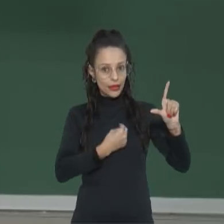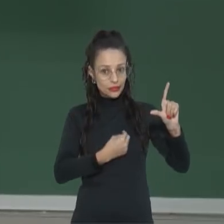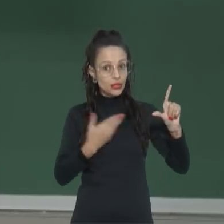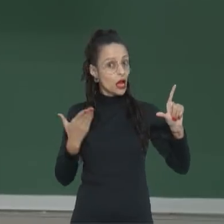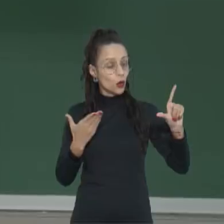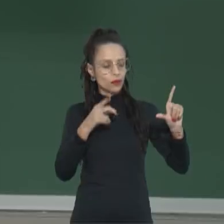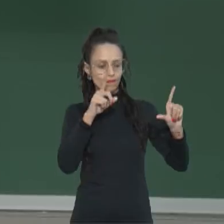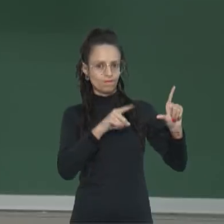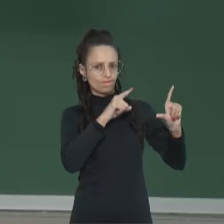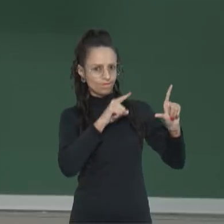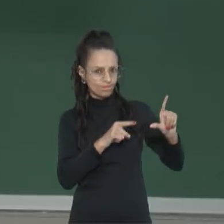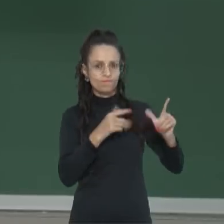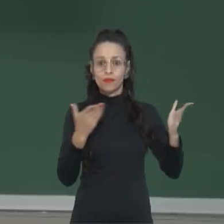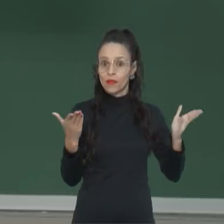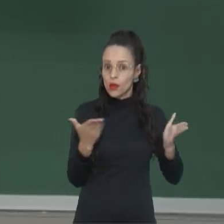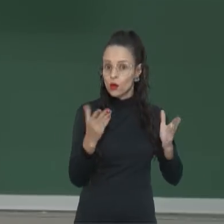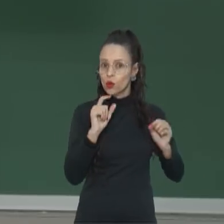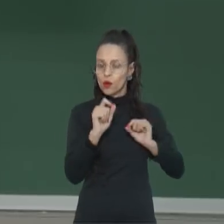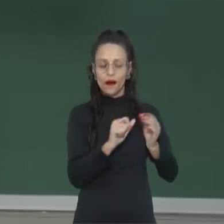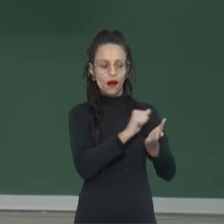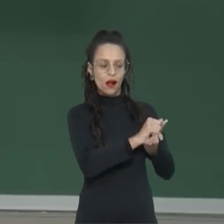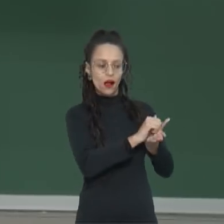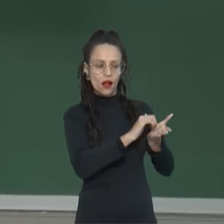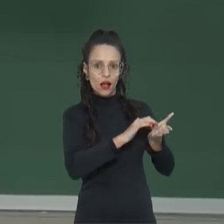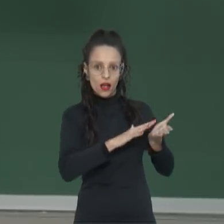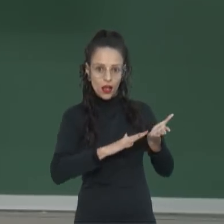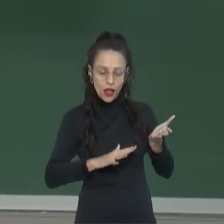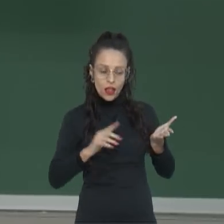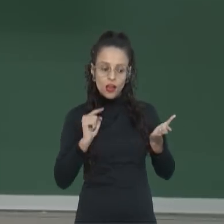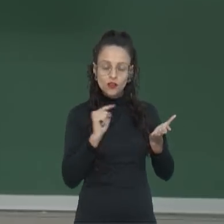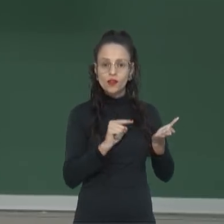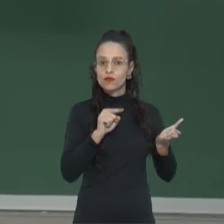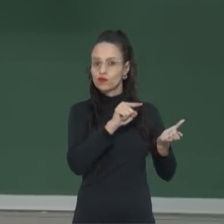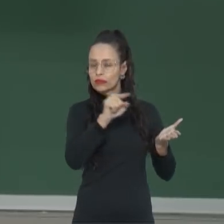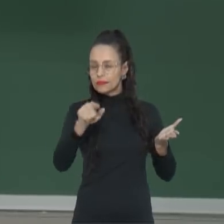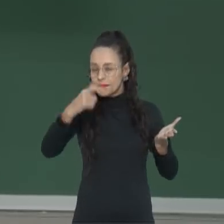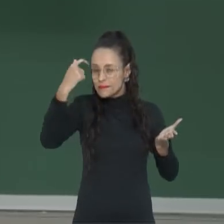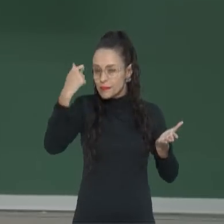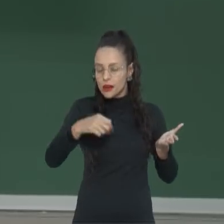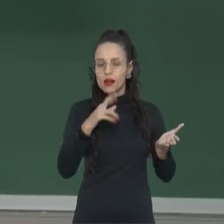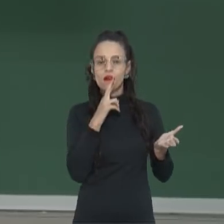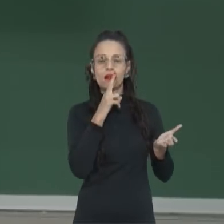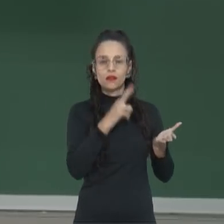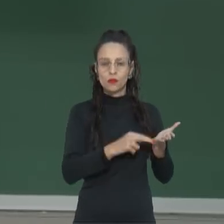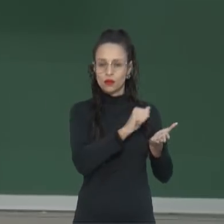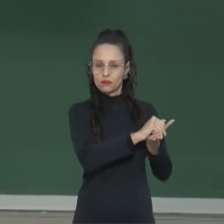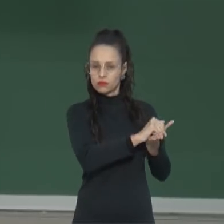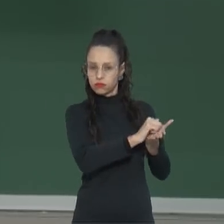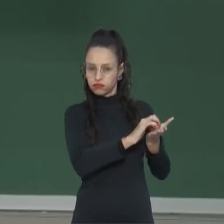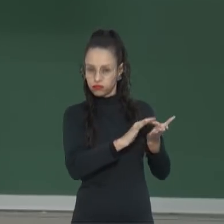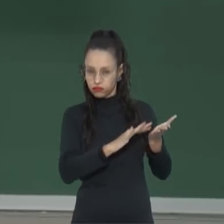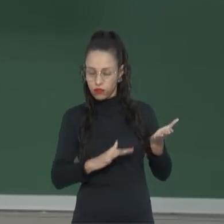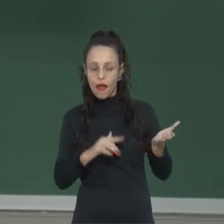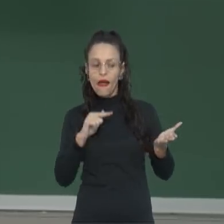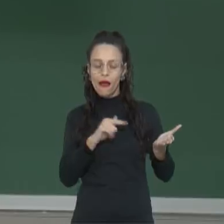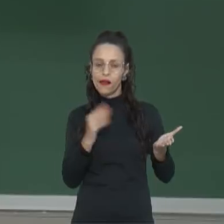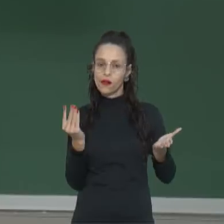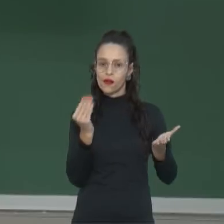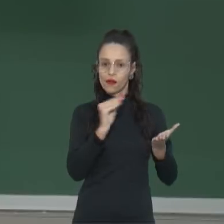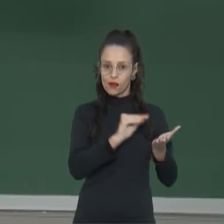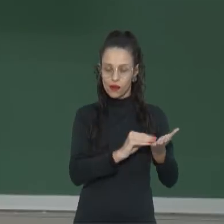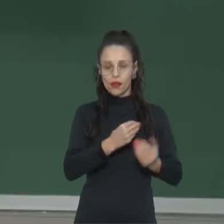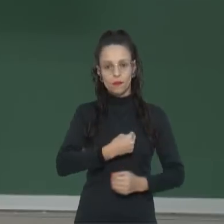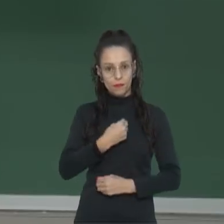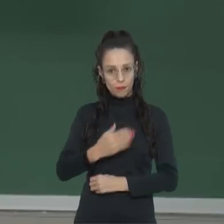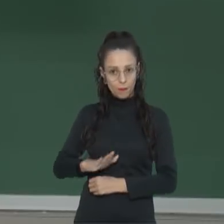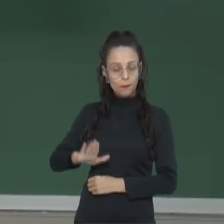a atividade, por isso que é fundamental que vocês fazerem as atividades, porque ela que vai computar, né,